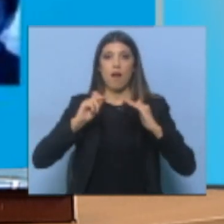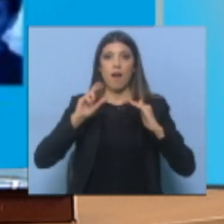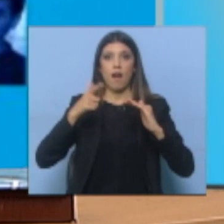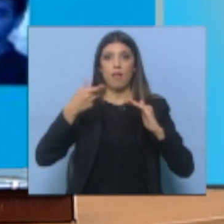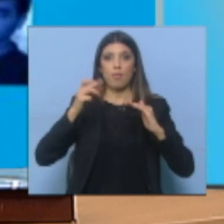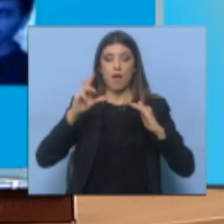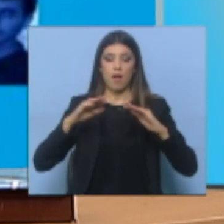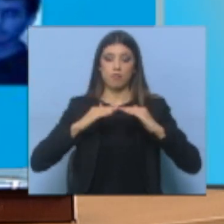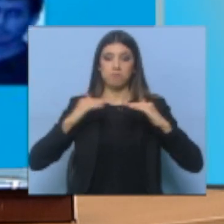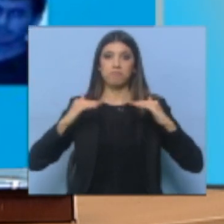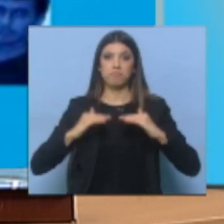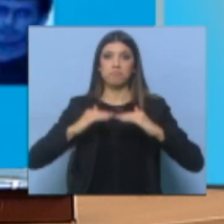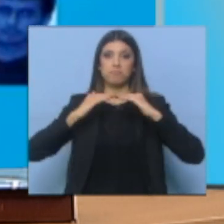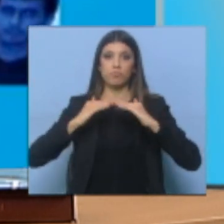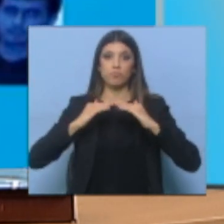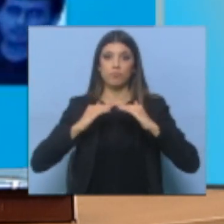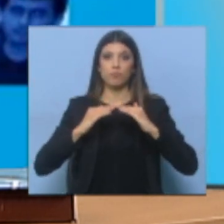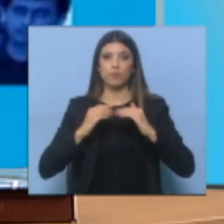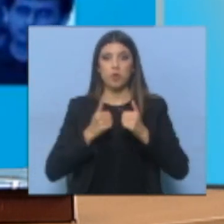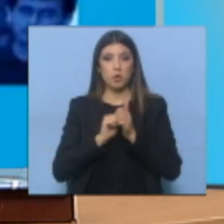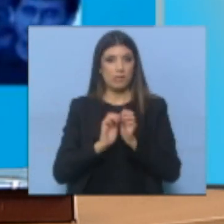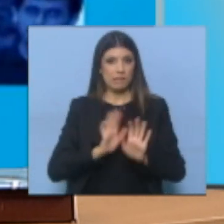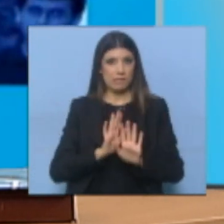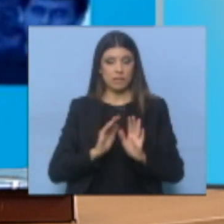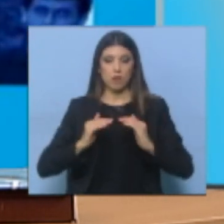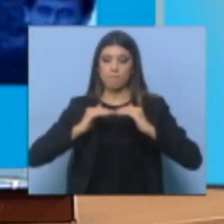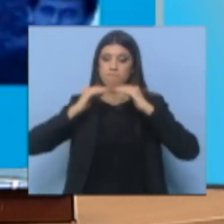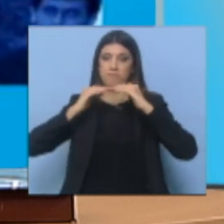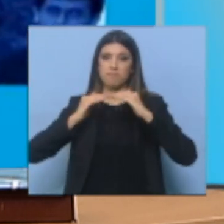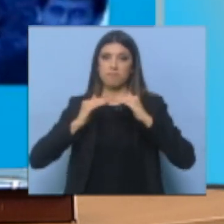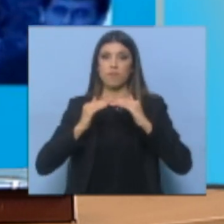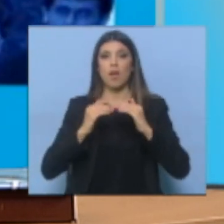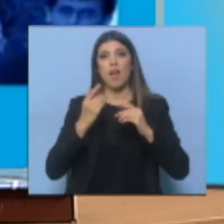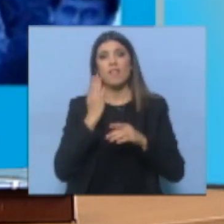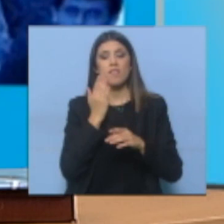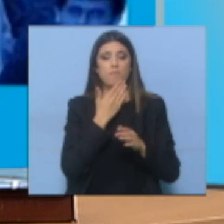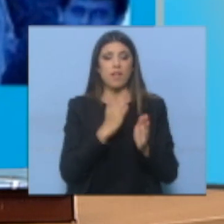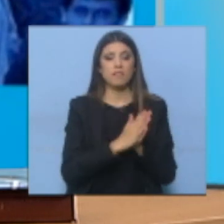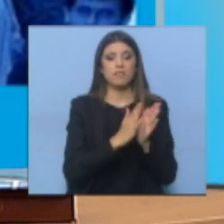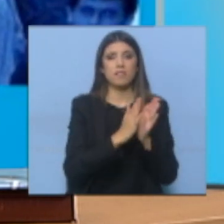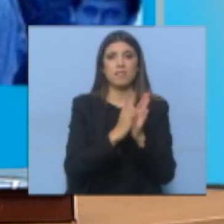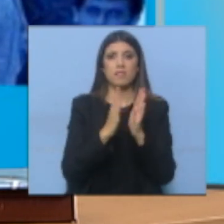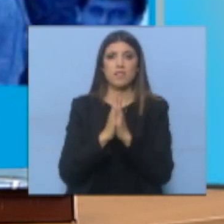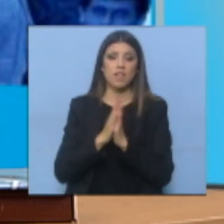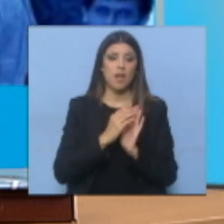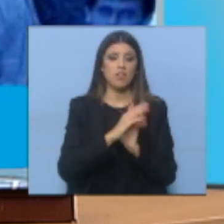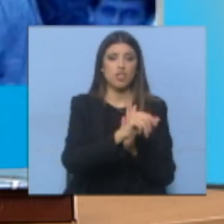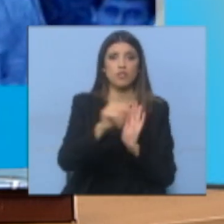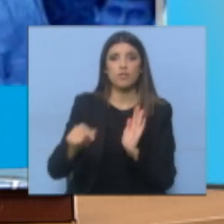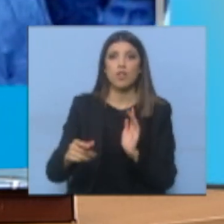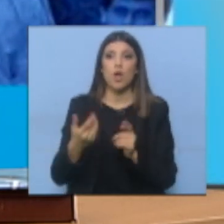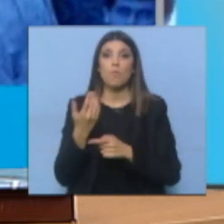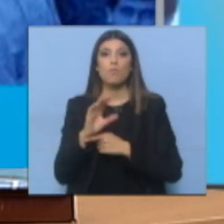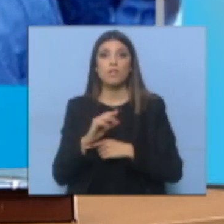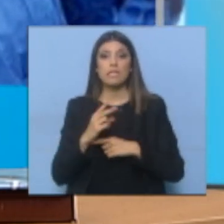zonas que não são tão mais expostas. né? Cada um verá a sua forma. Por exemplo, vi numa das igrejas da Diocese que colocaram uma videira à